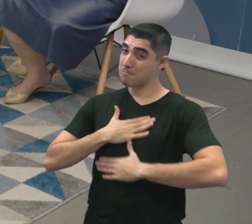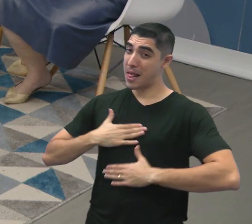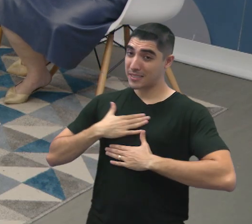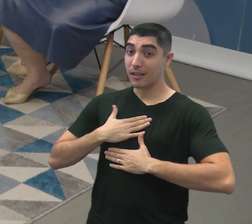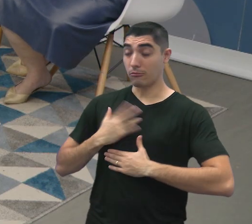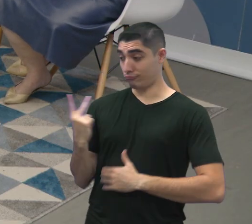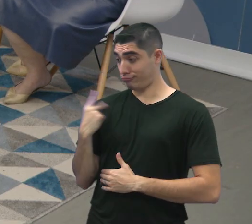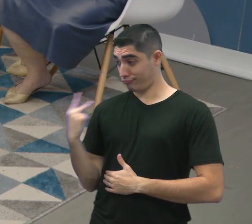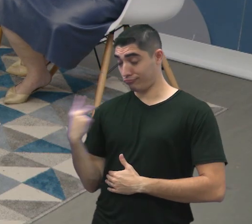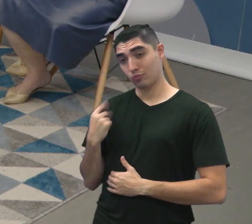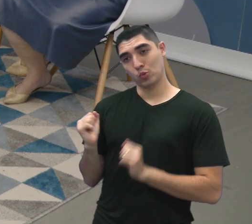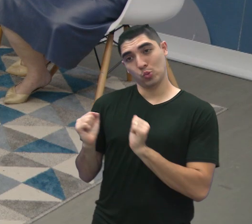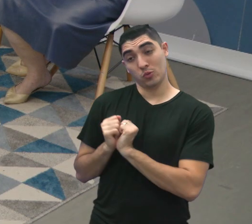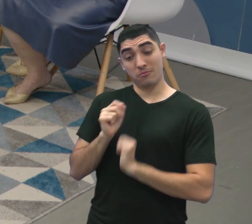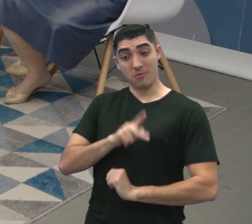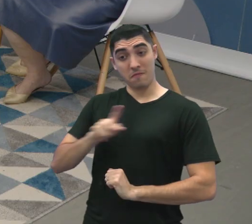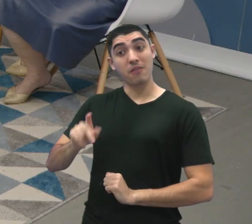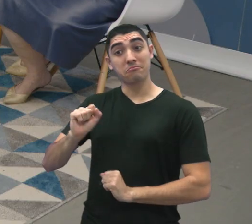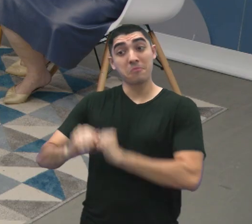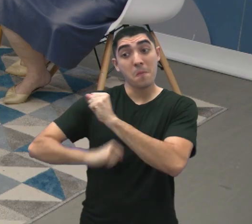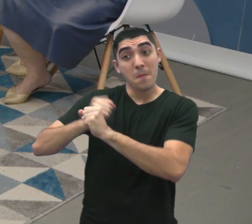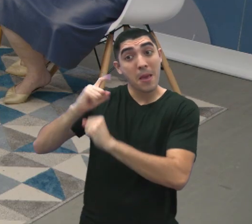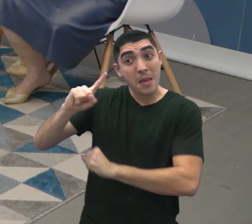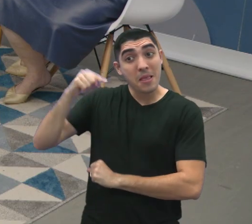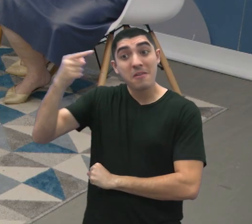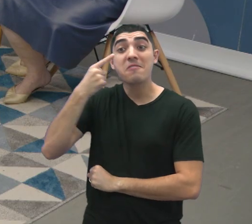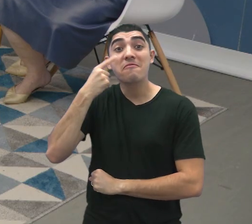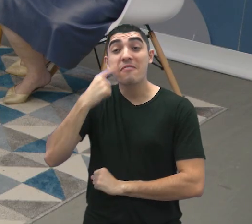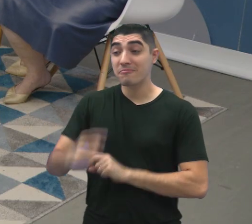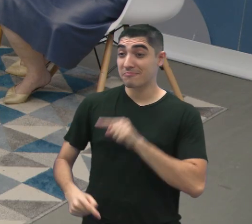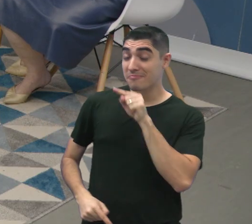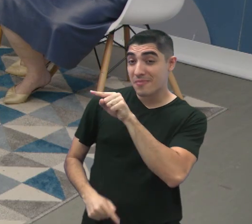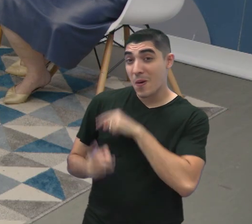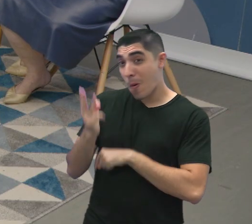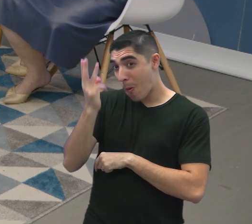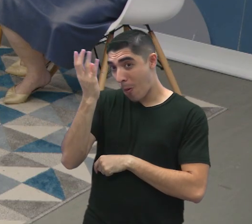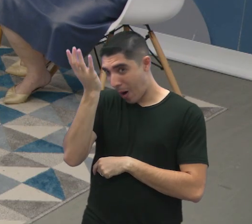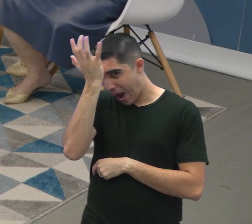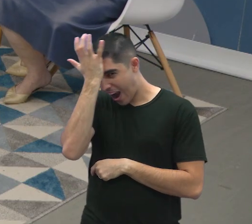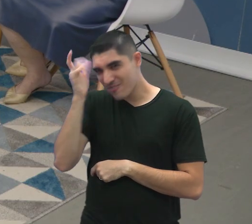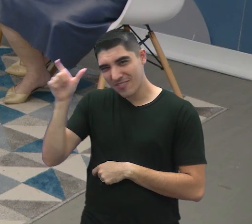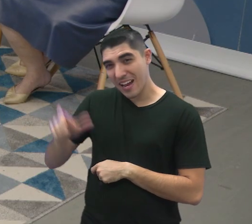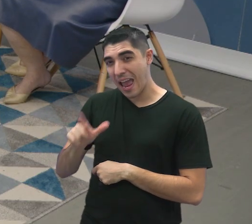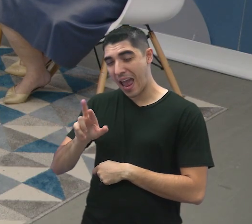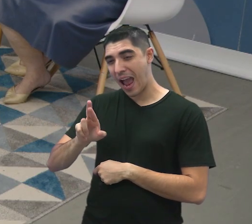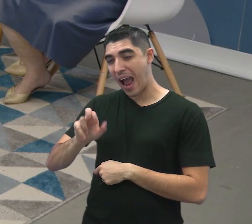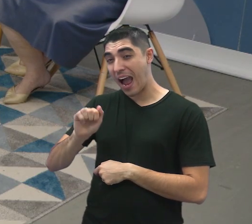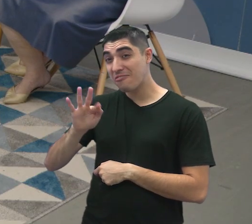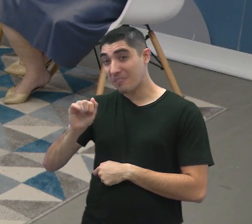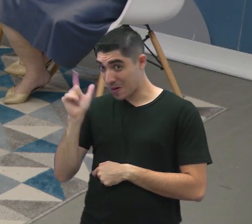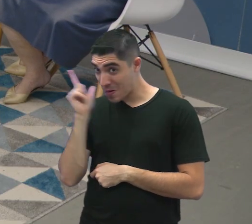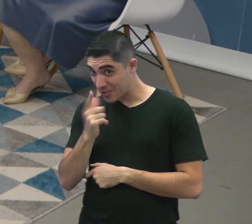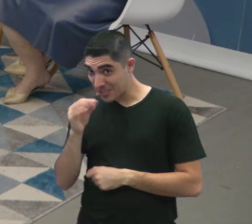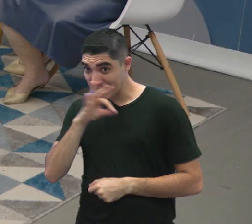Aí. E aí somos 2 professores, né? Depois o ano que vem a gente vai ver aqui se o Rafa também usou bem o 13º salário